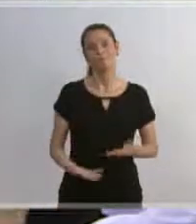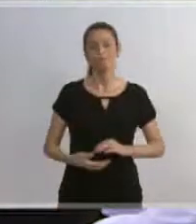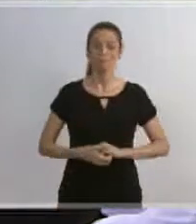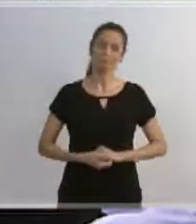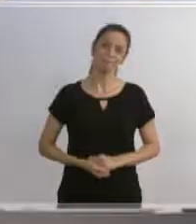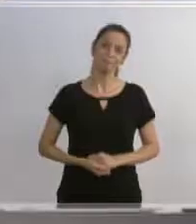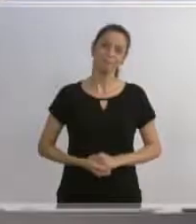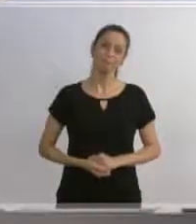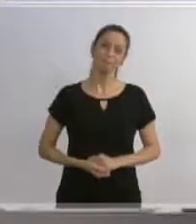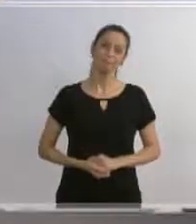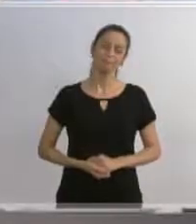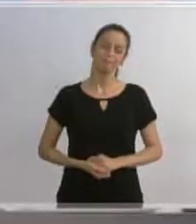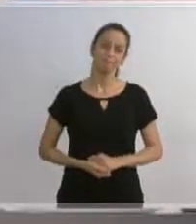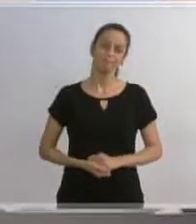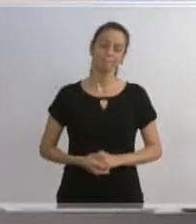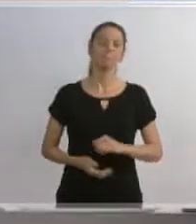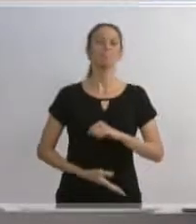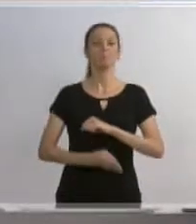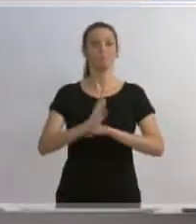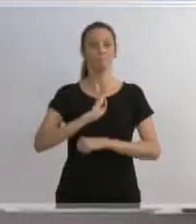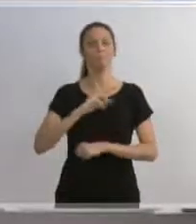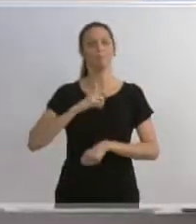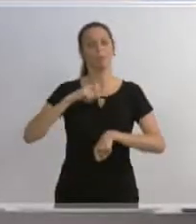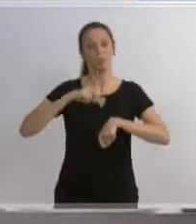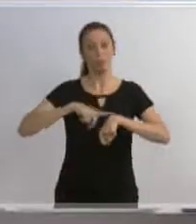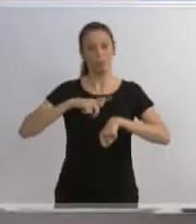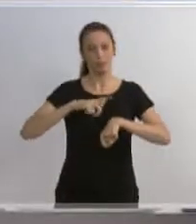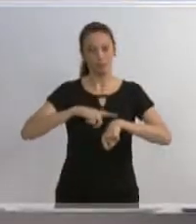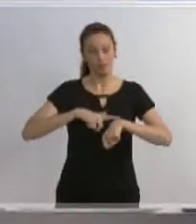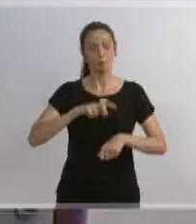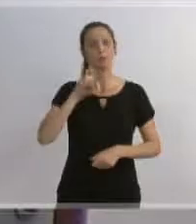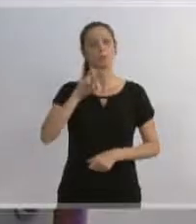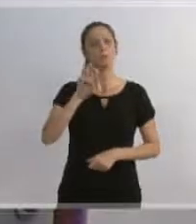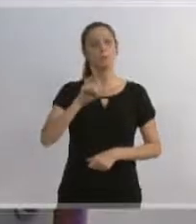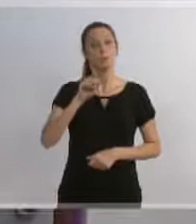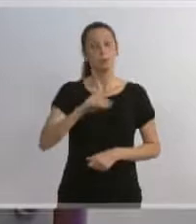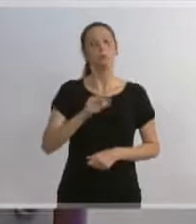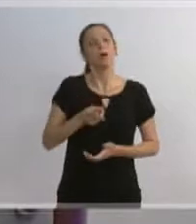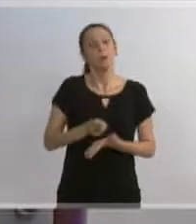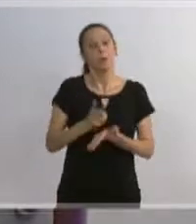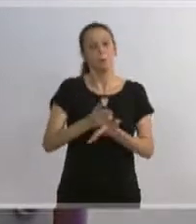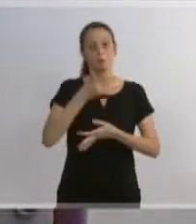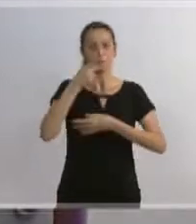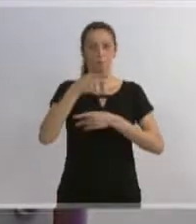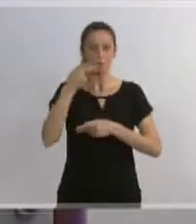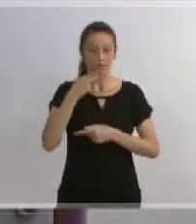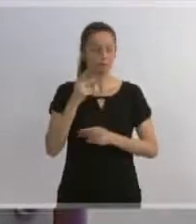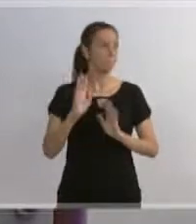Vereador Zeca Bombeiro, nosso primeiro secretário, Vossa Excelência dispõe de mais 5 minutos. Muito obrigado, presidente. Eu